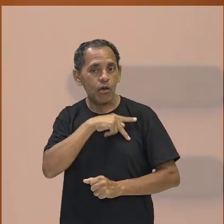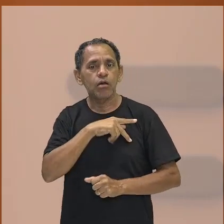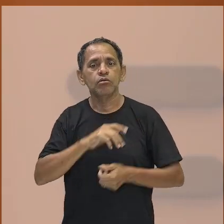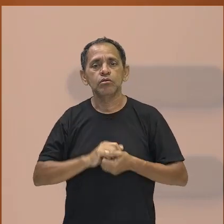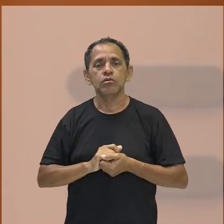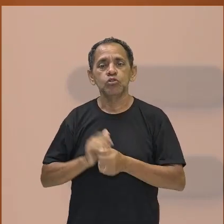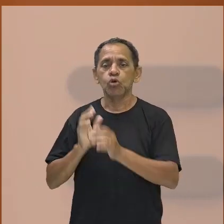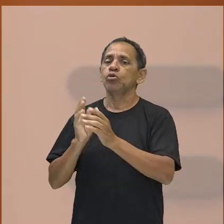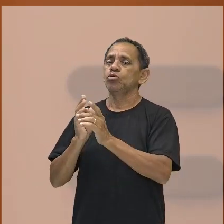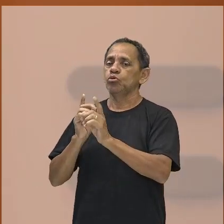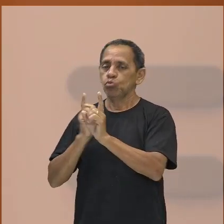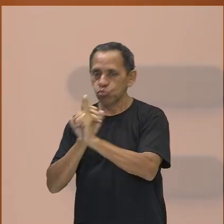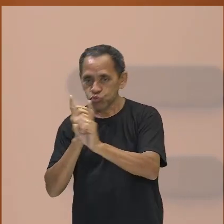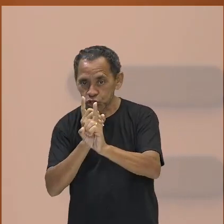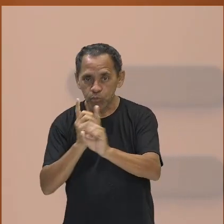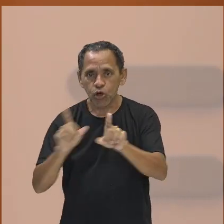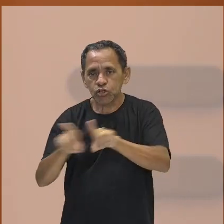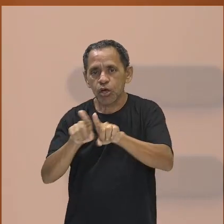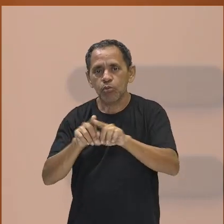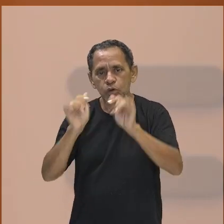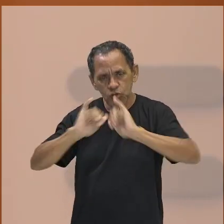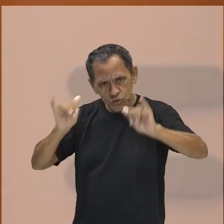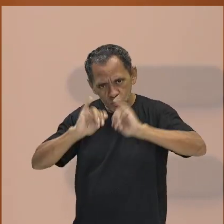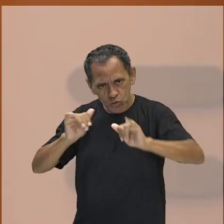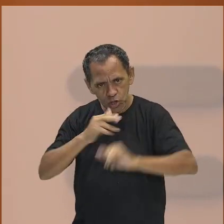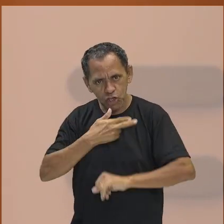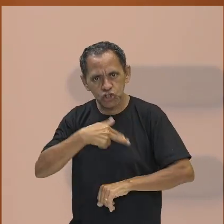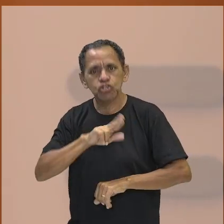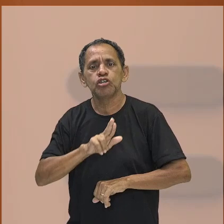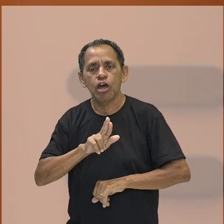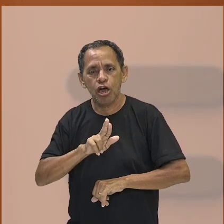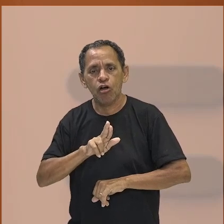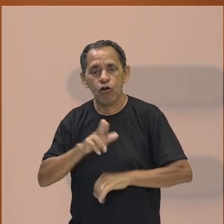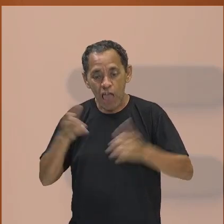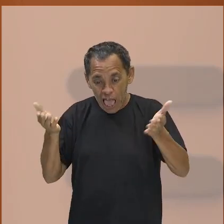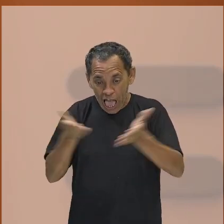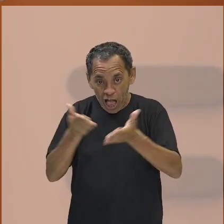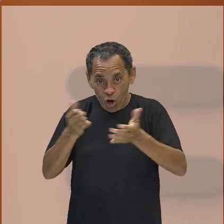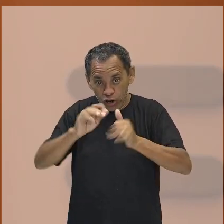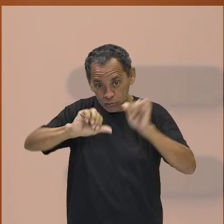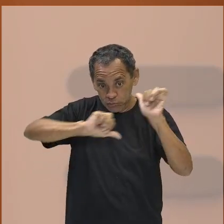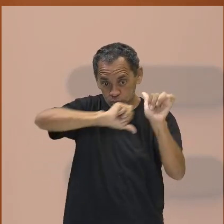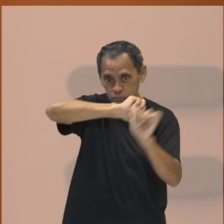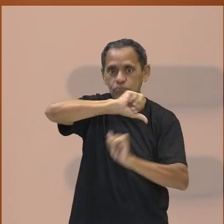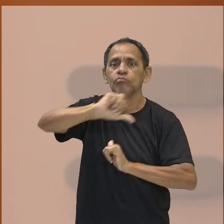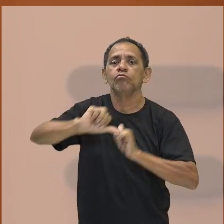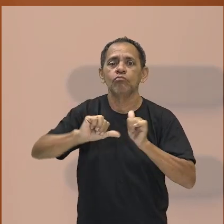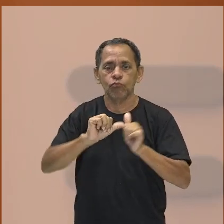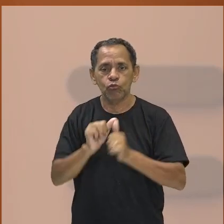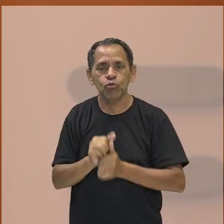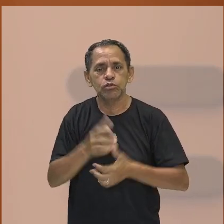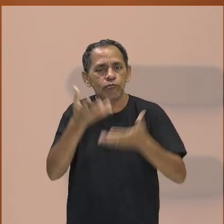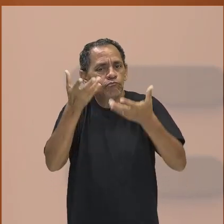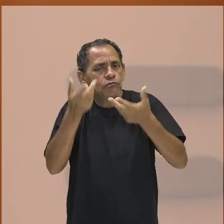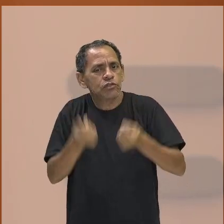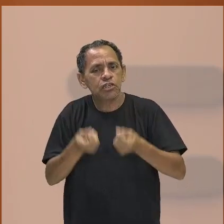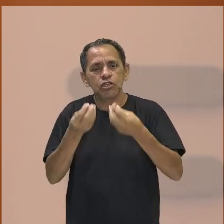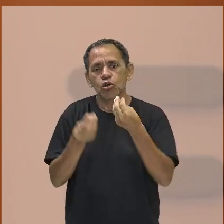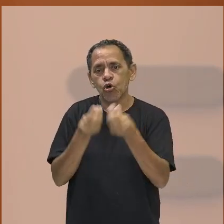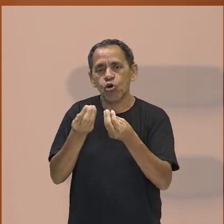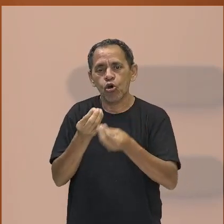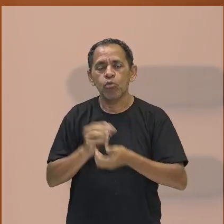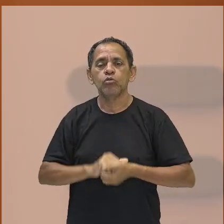poucos pregando, e essa religião passa, então, ali, não é mesmo, a ser, então, uma religião